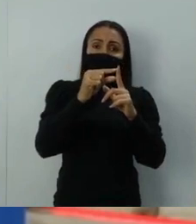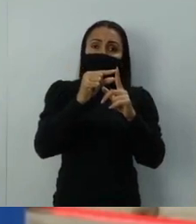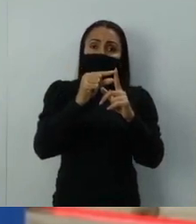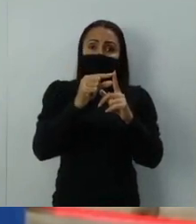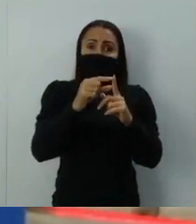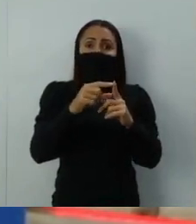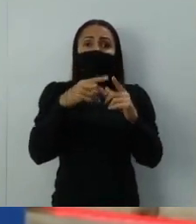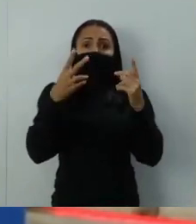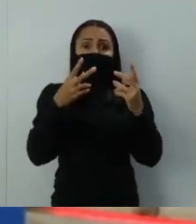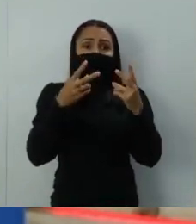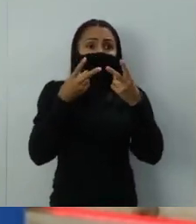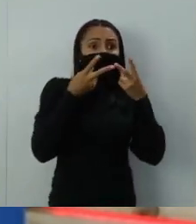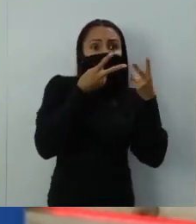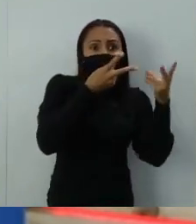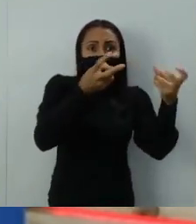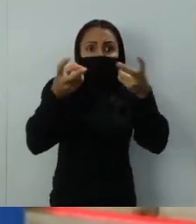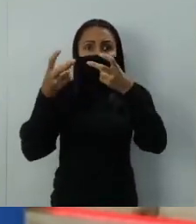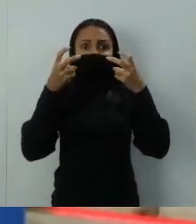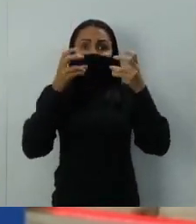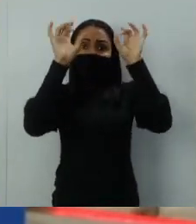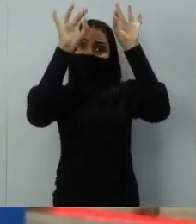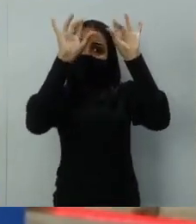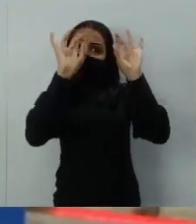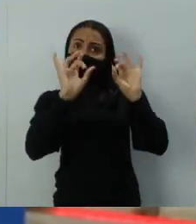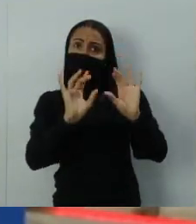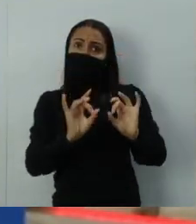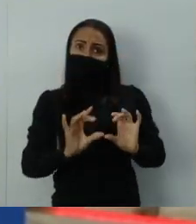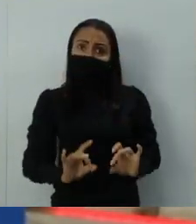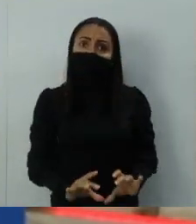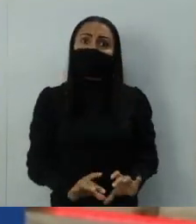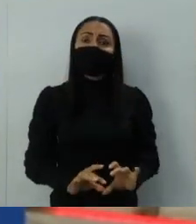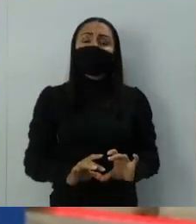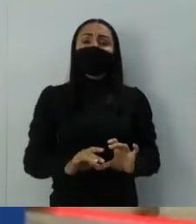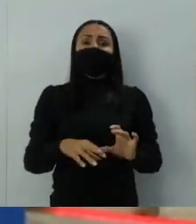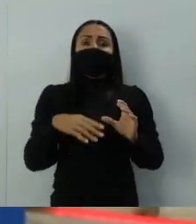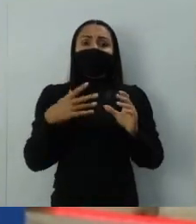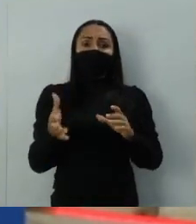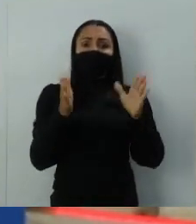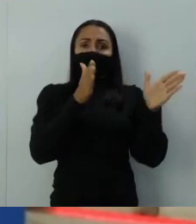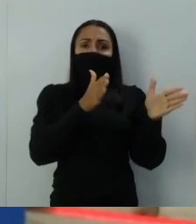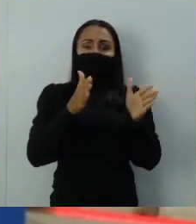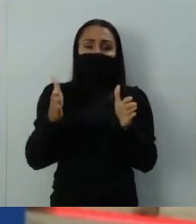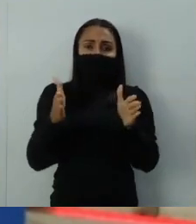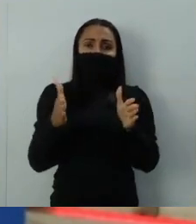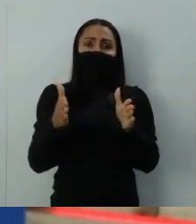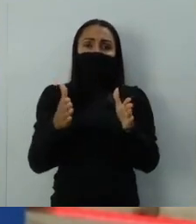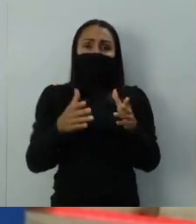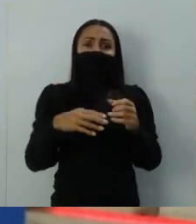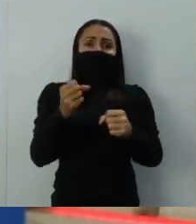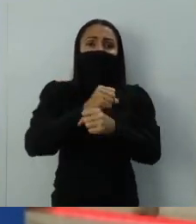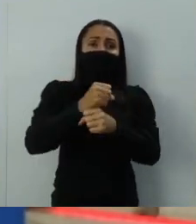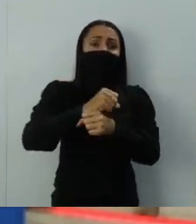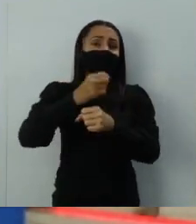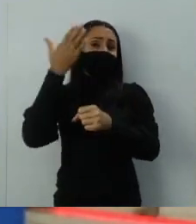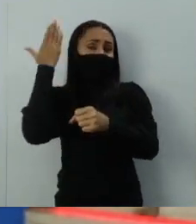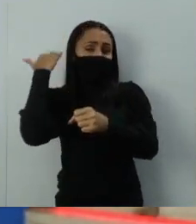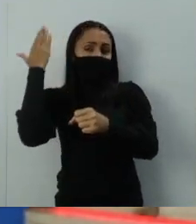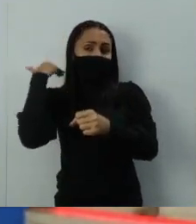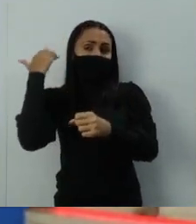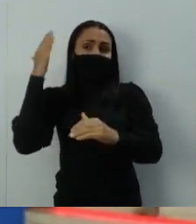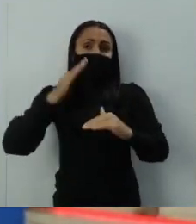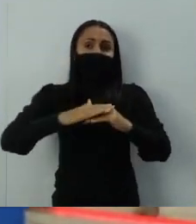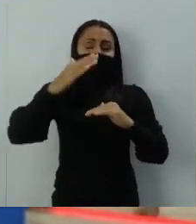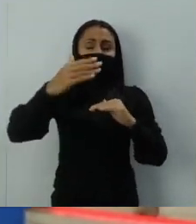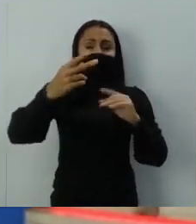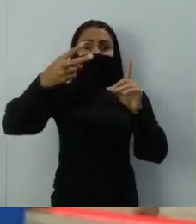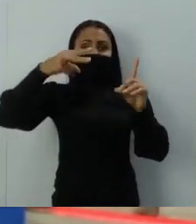tornou especial, se tornou aquela palavra do momento. Alguns anos antes, a palavra que mais se destacava nesse